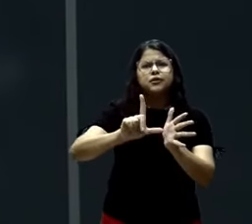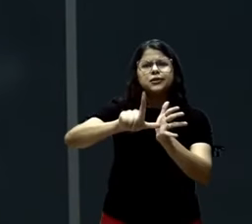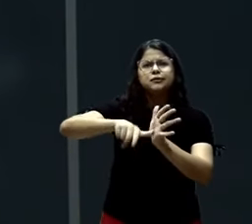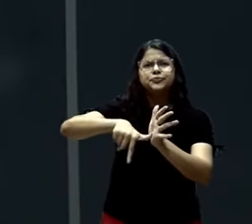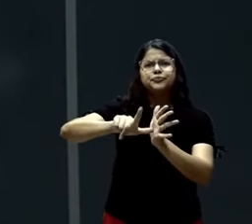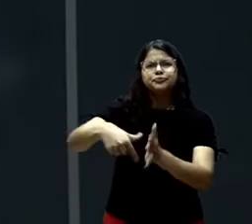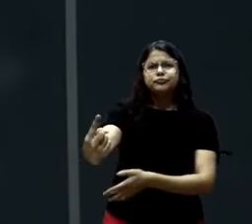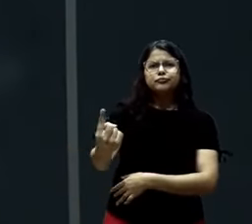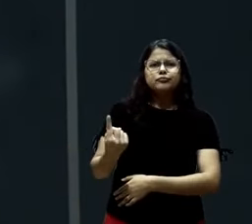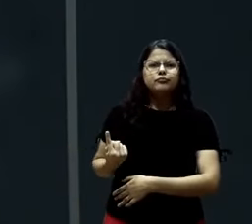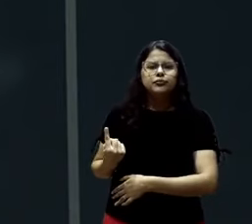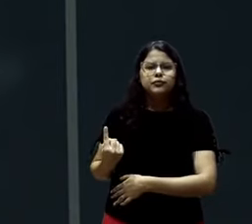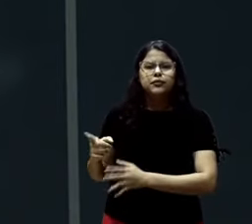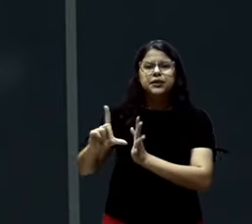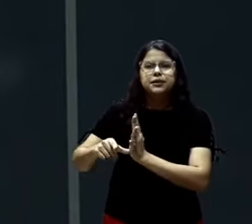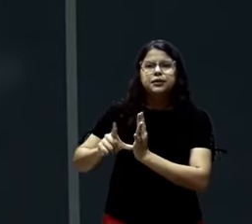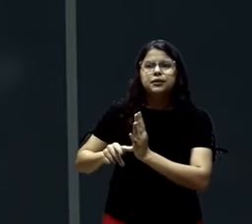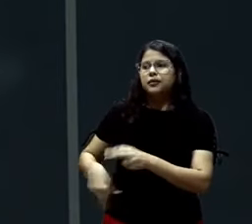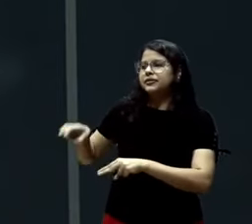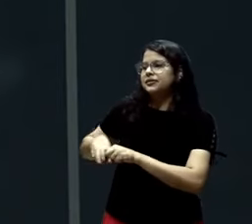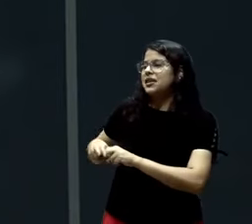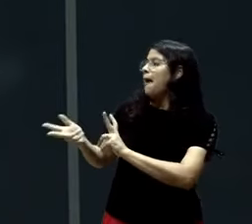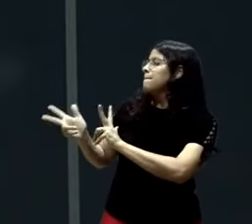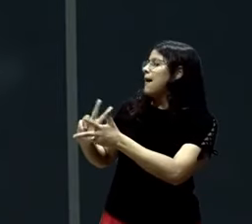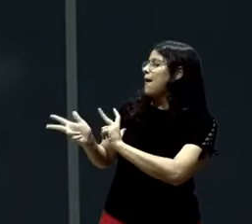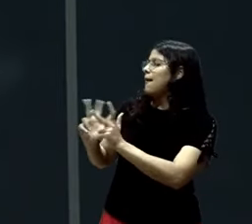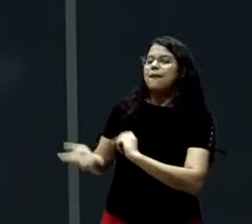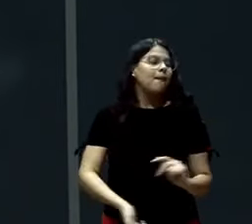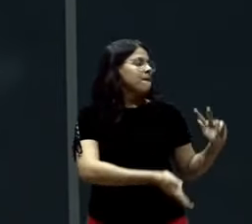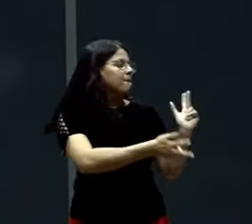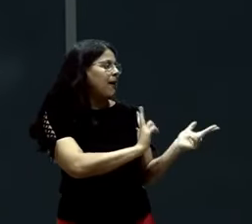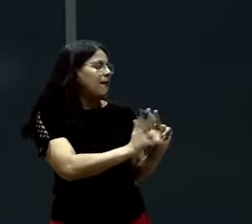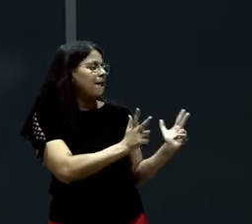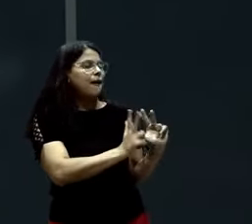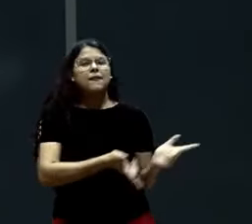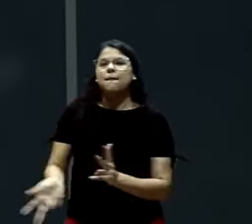Provável que quando você chegou e conversou com todo mundo, menos com Deus.